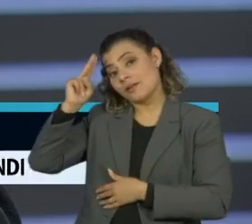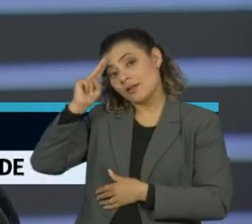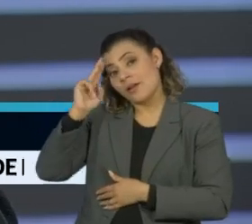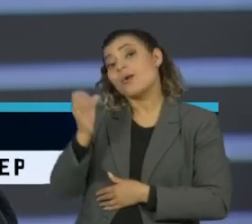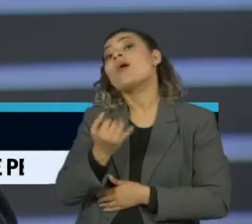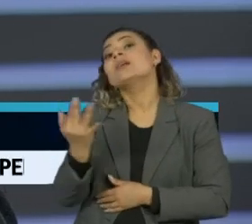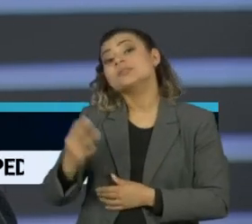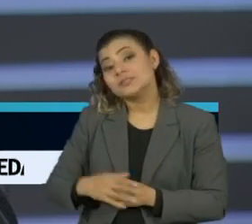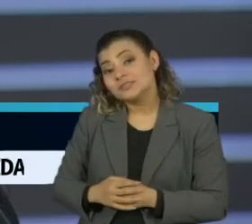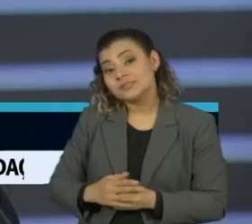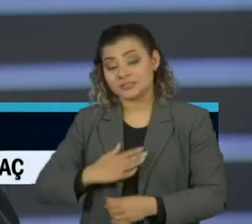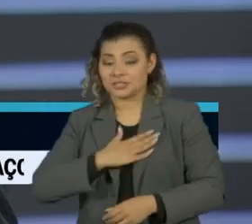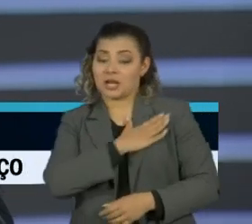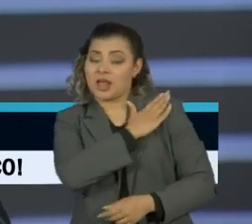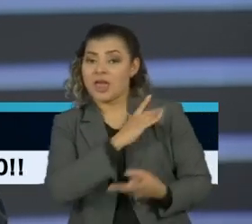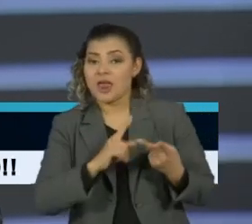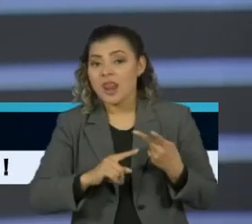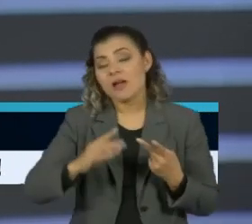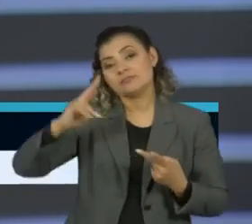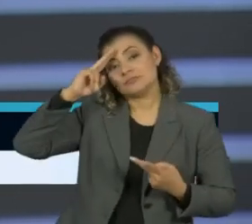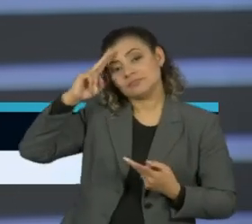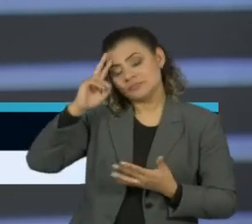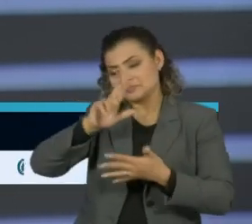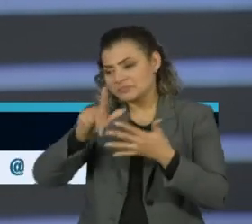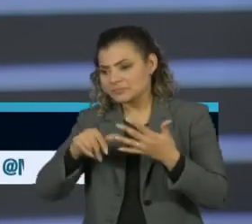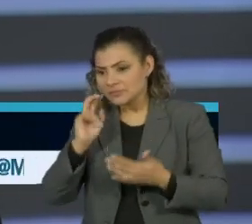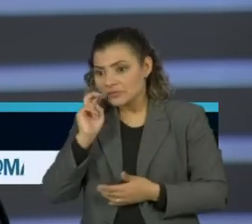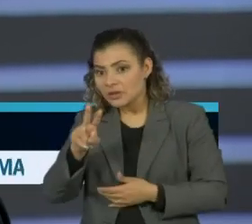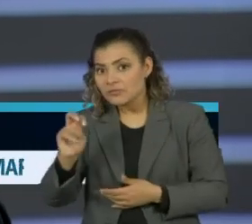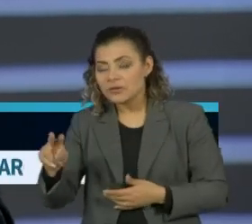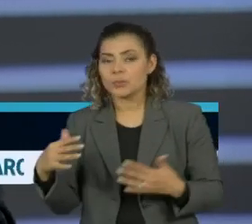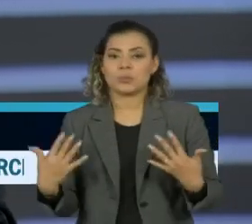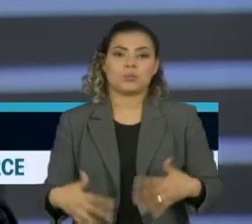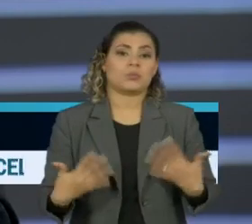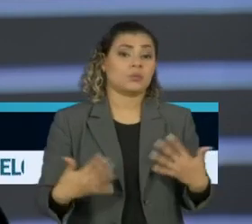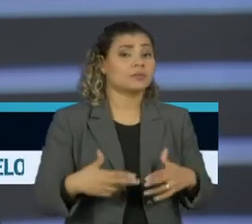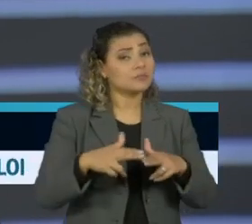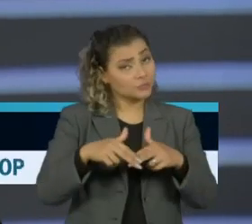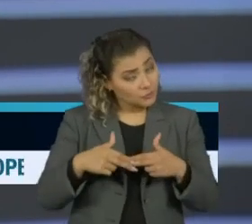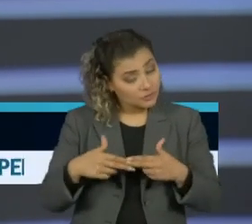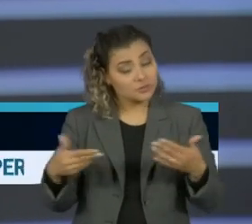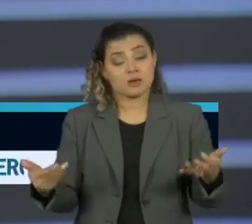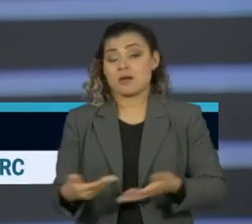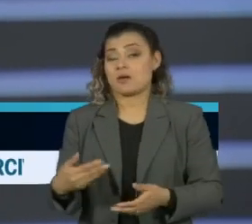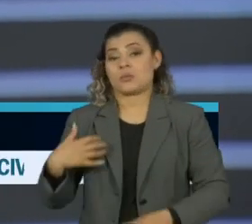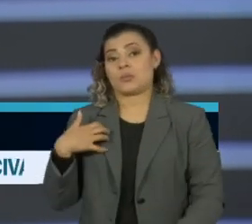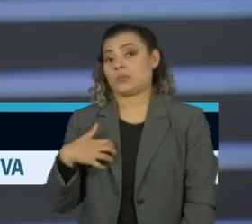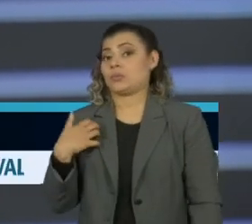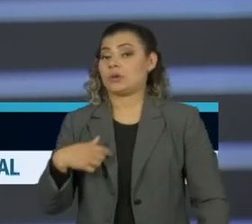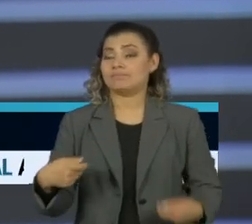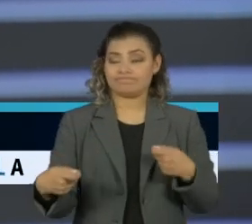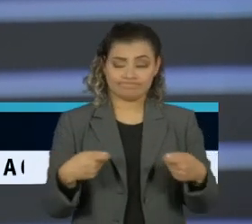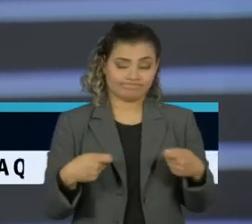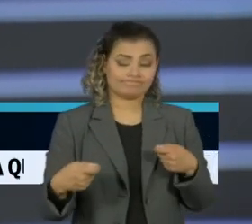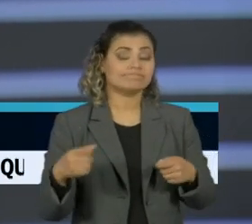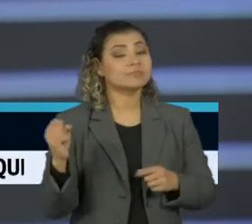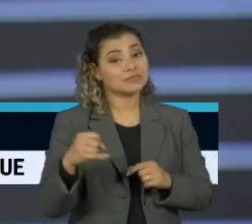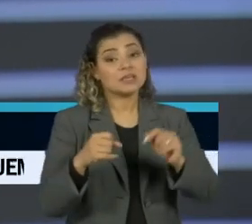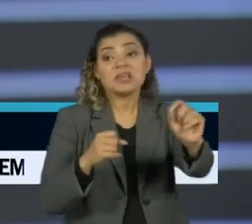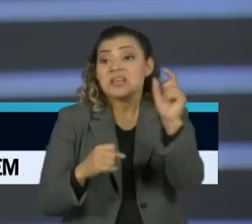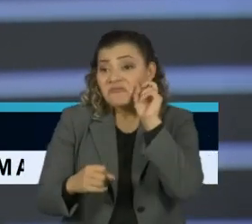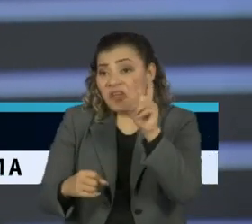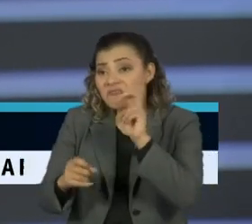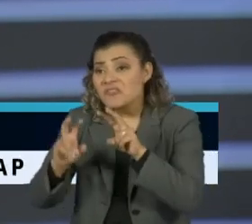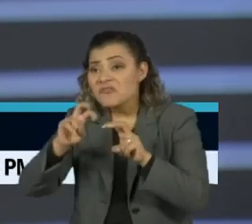armadas generais e tudo que eles estão olhando e vendo então o clima está muito tenso a